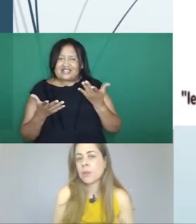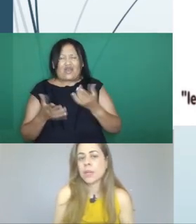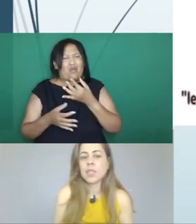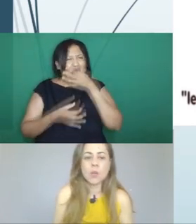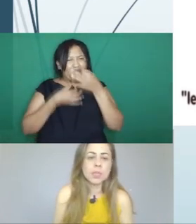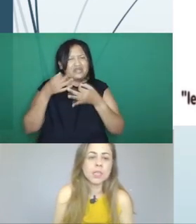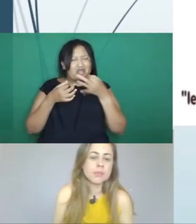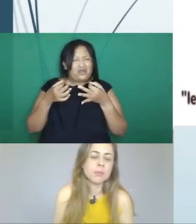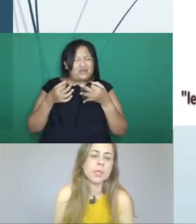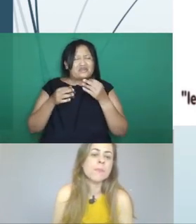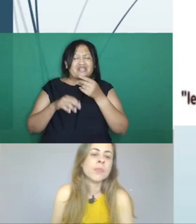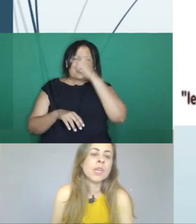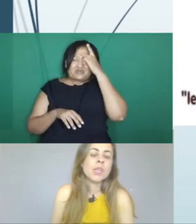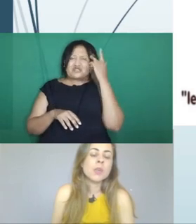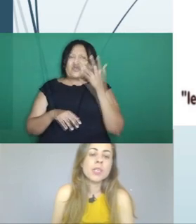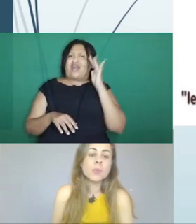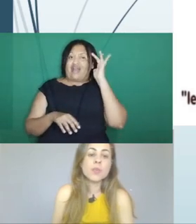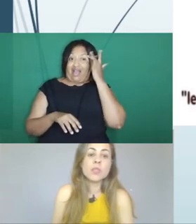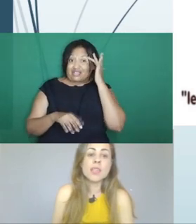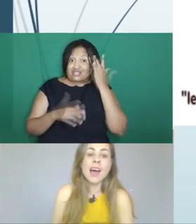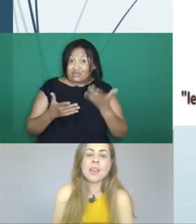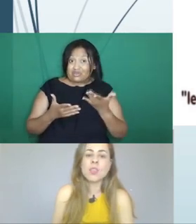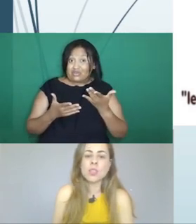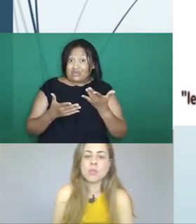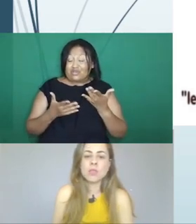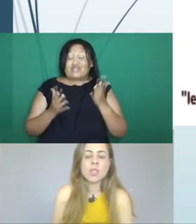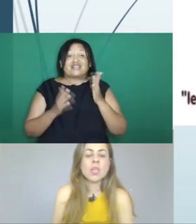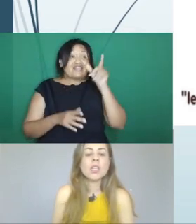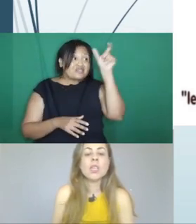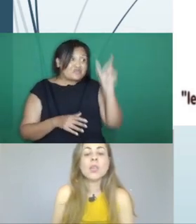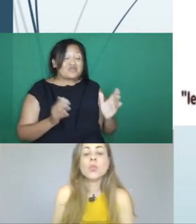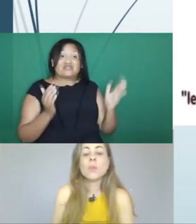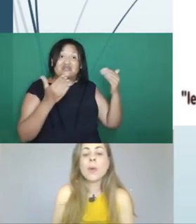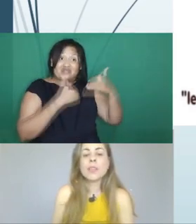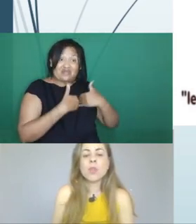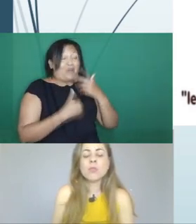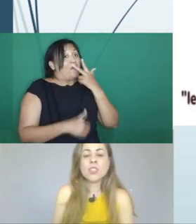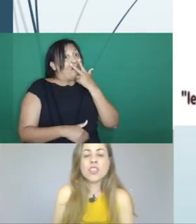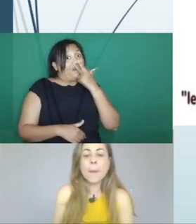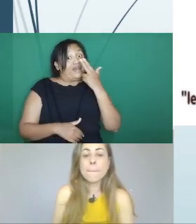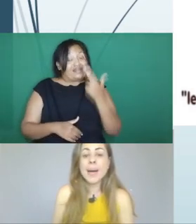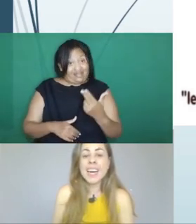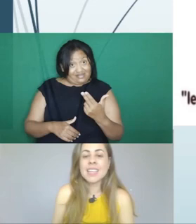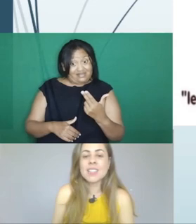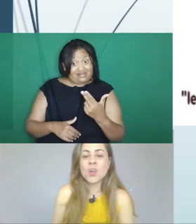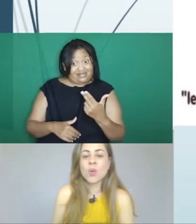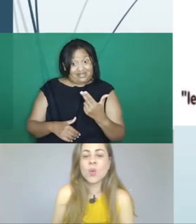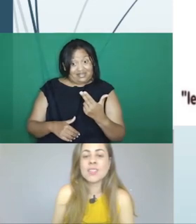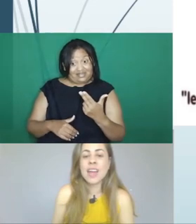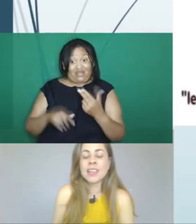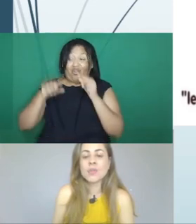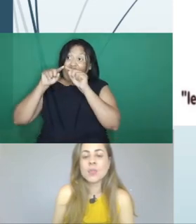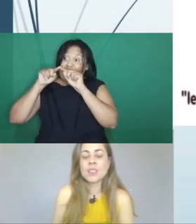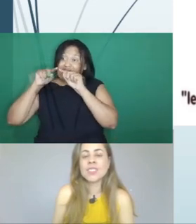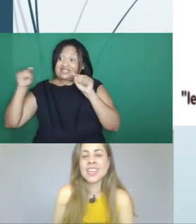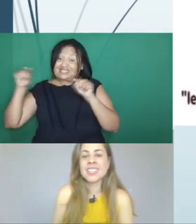verbo tem para indicar uma opinião também então o que que as pessoas acham que o espectro autista parece o